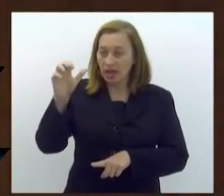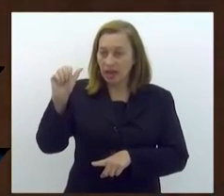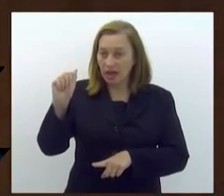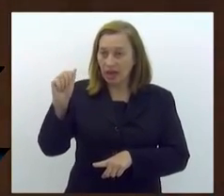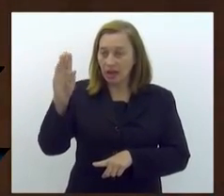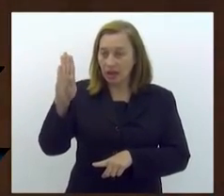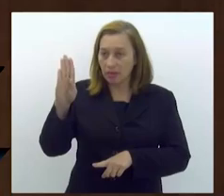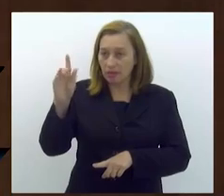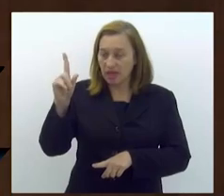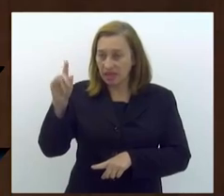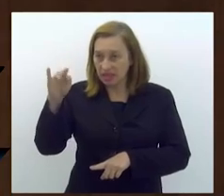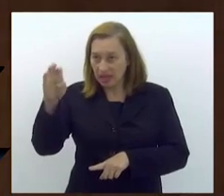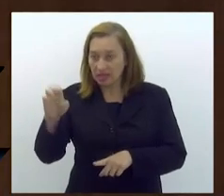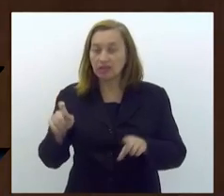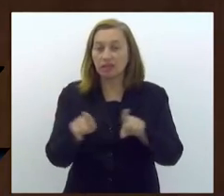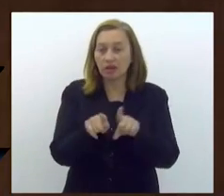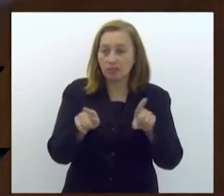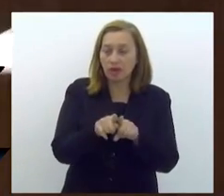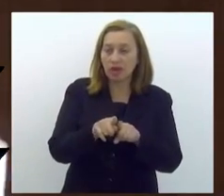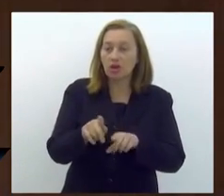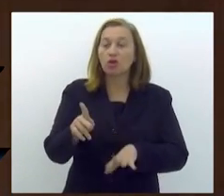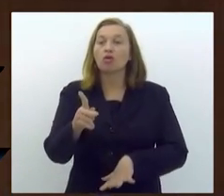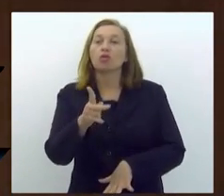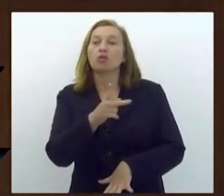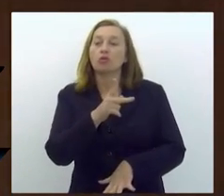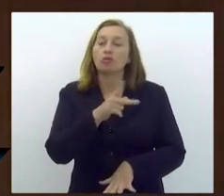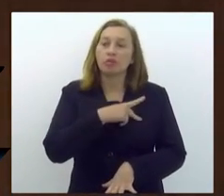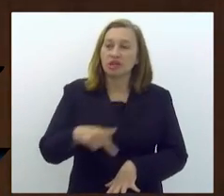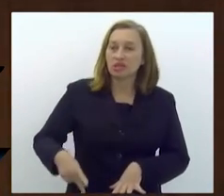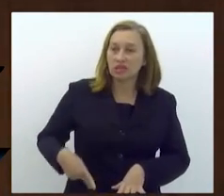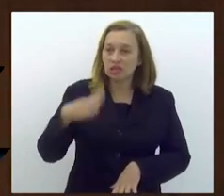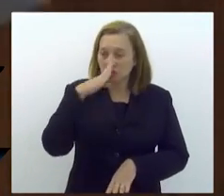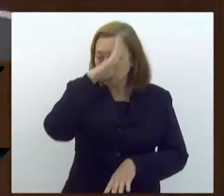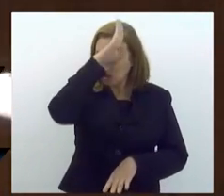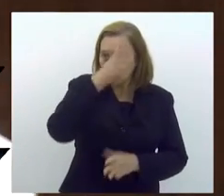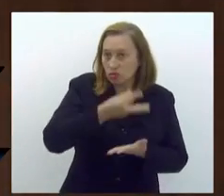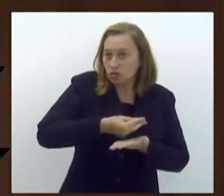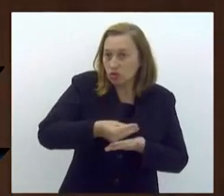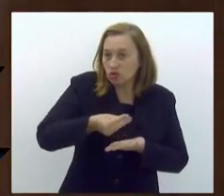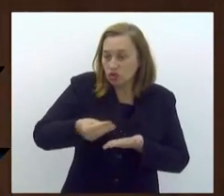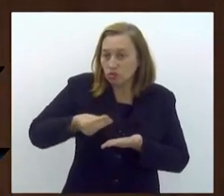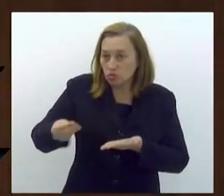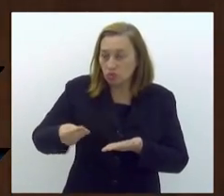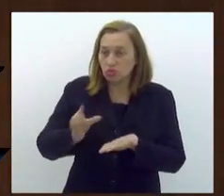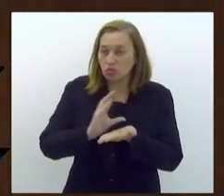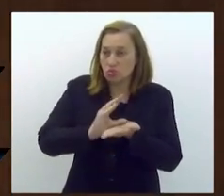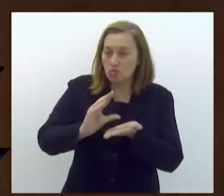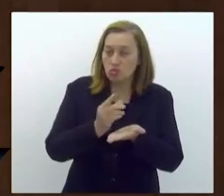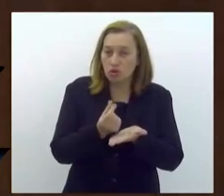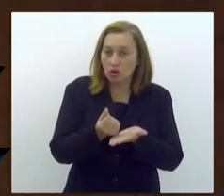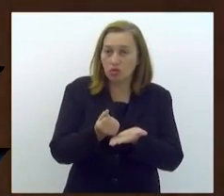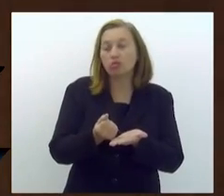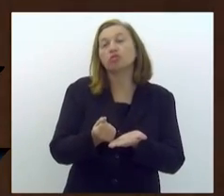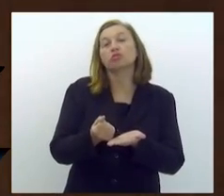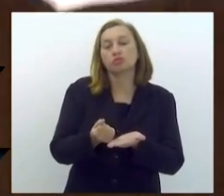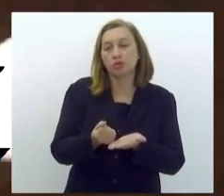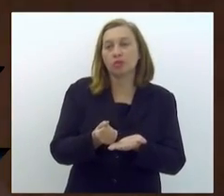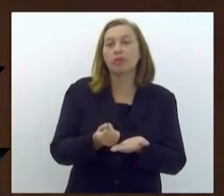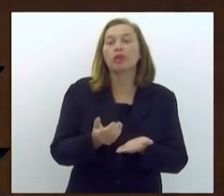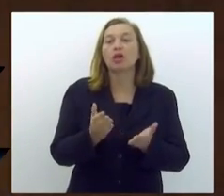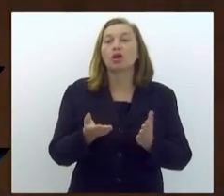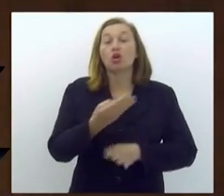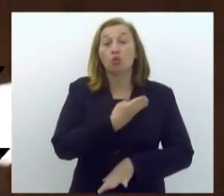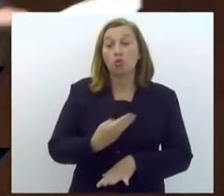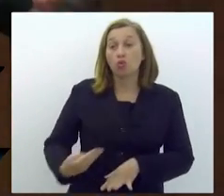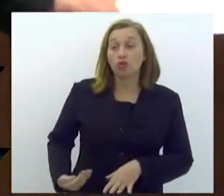que fez o maior programa de distribuição de renda da história desse Brasil posteriormente agora o governo